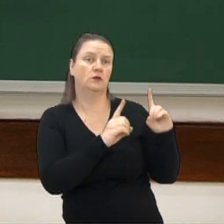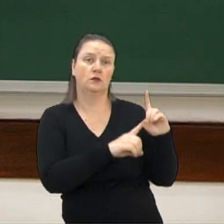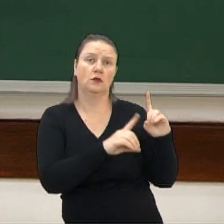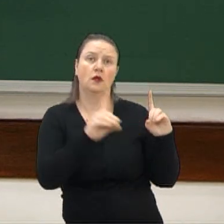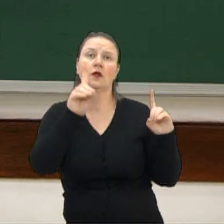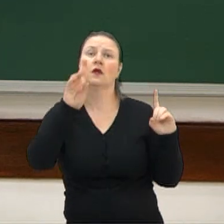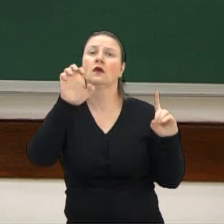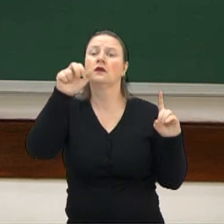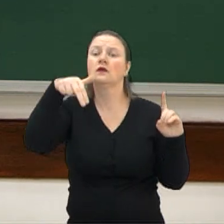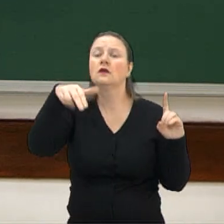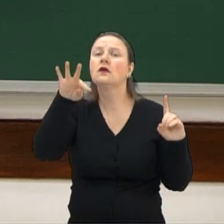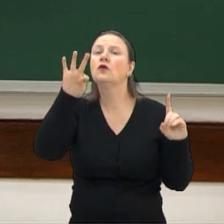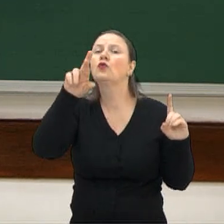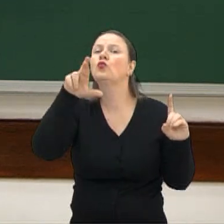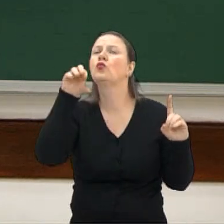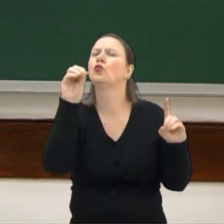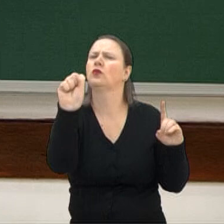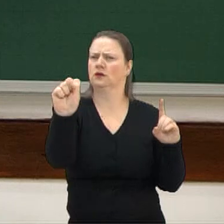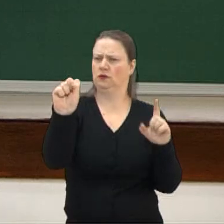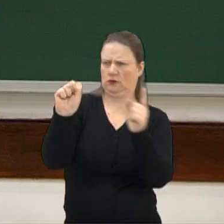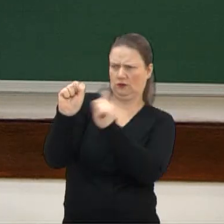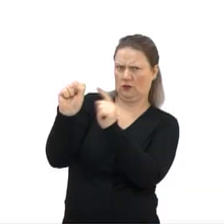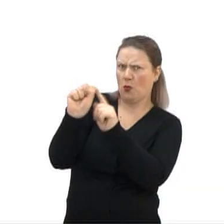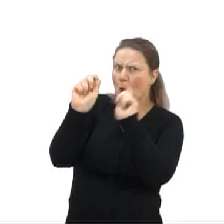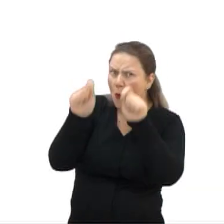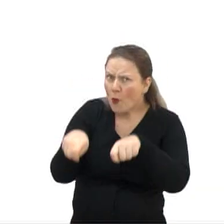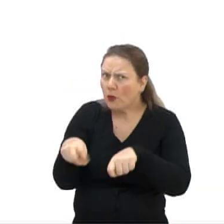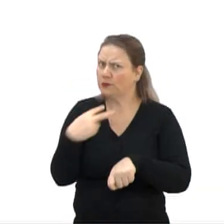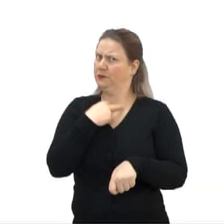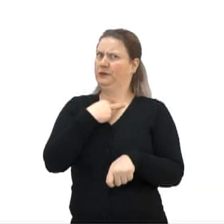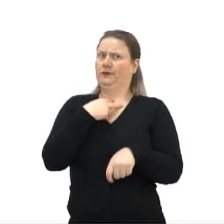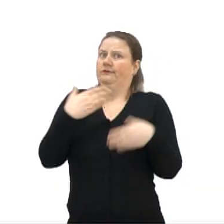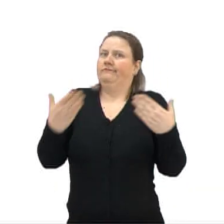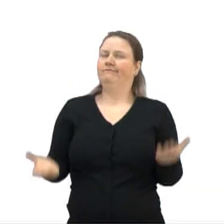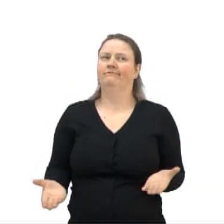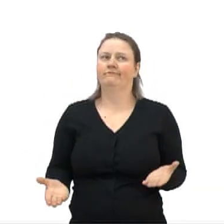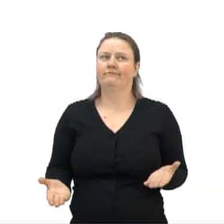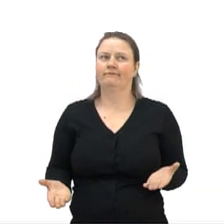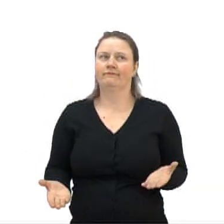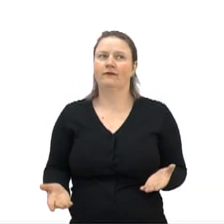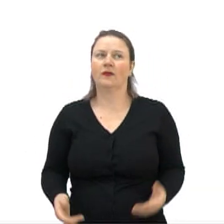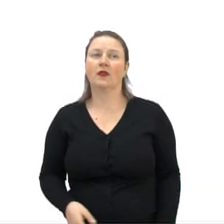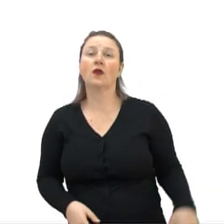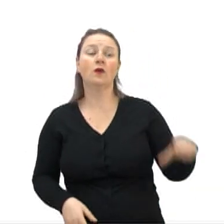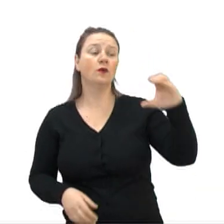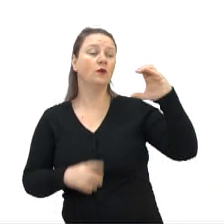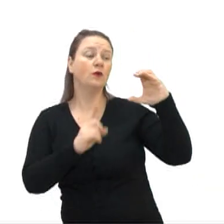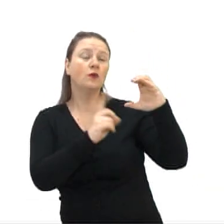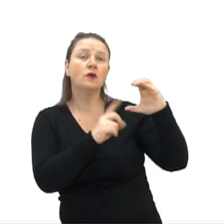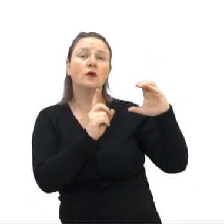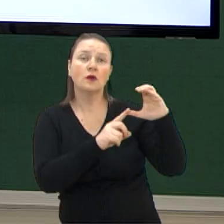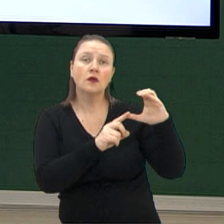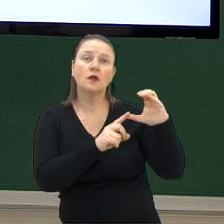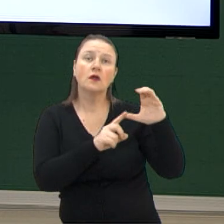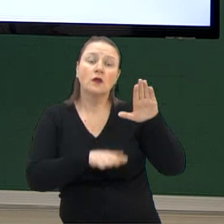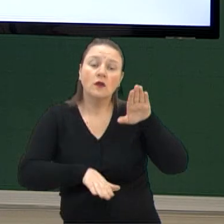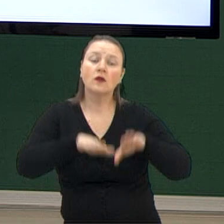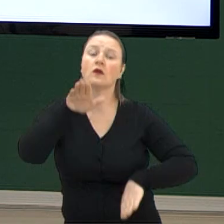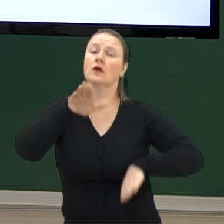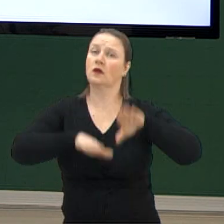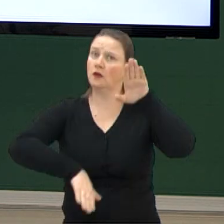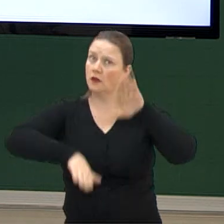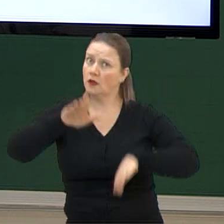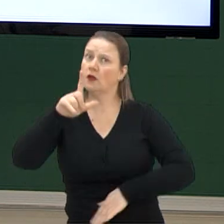Fazer essa variação? O que que você pensou como resposta? Tenho que é variável o bastante.